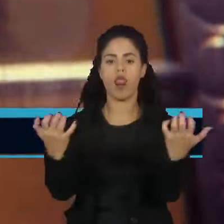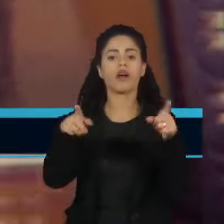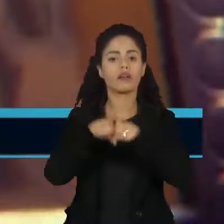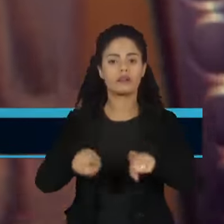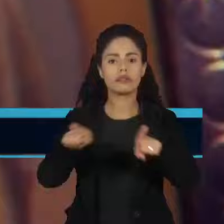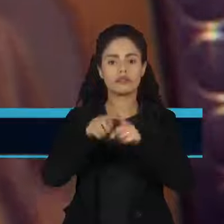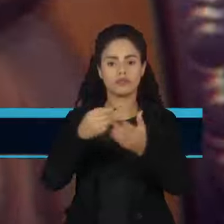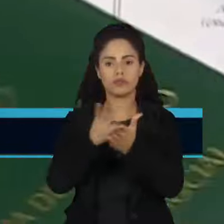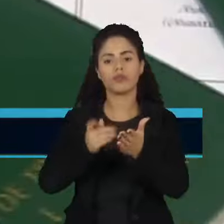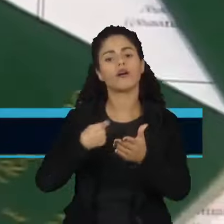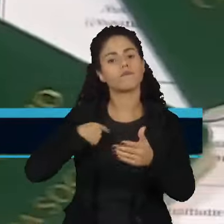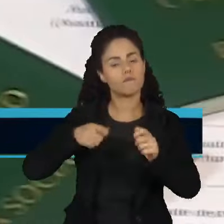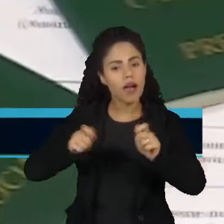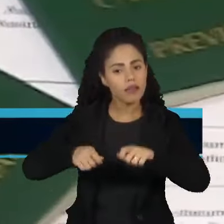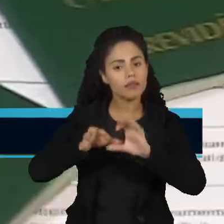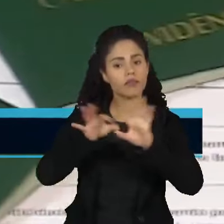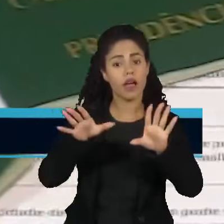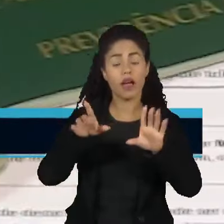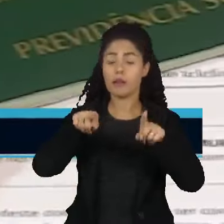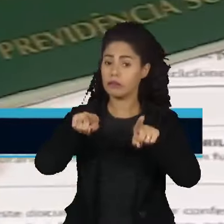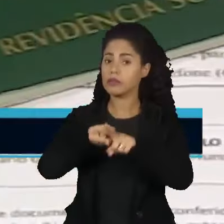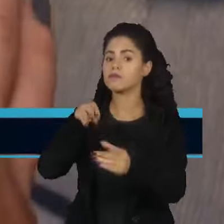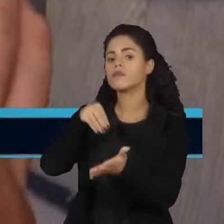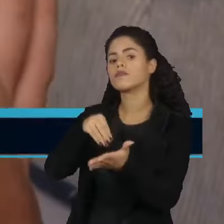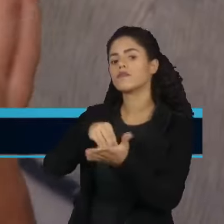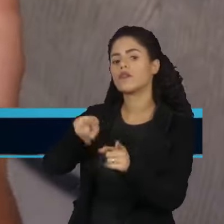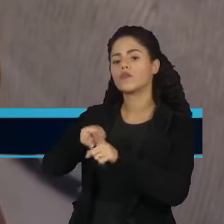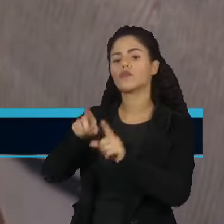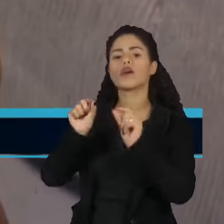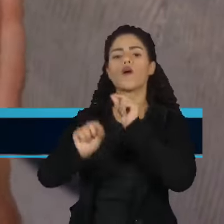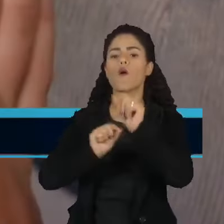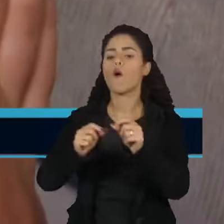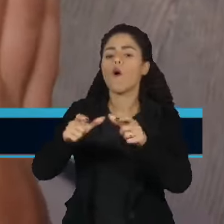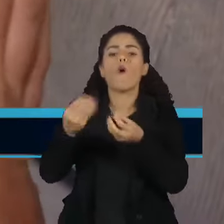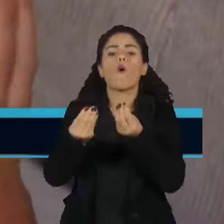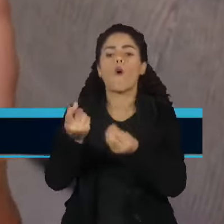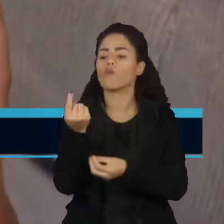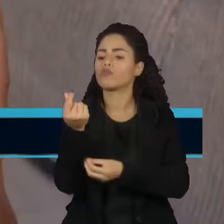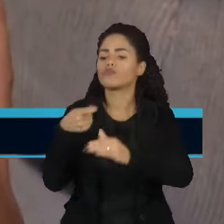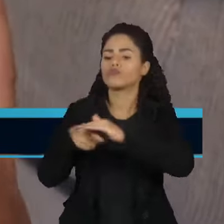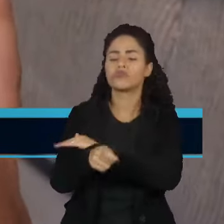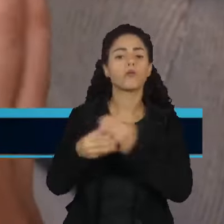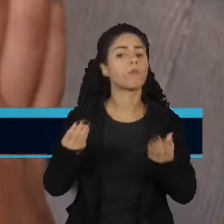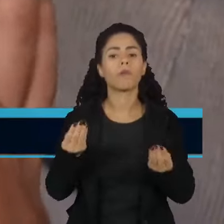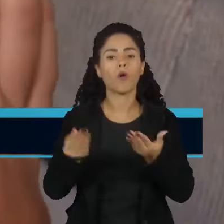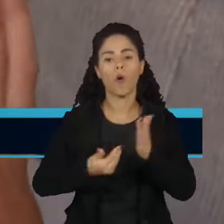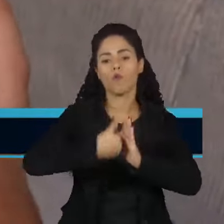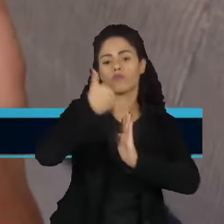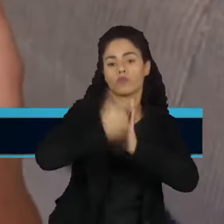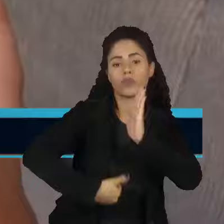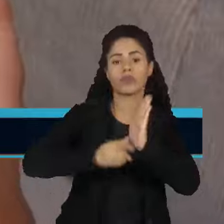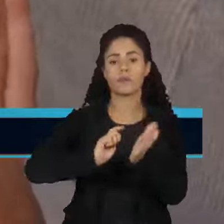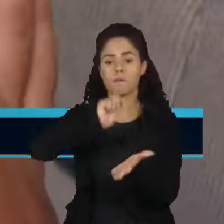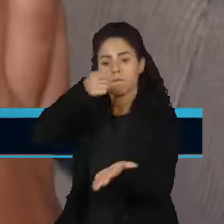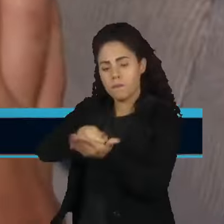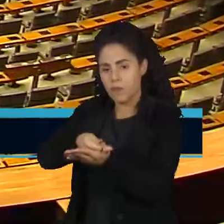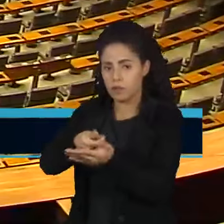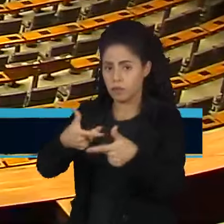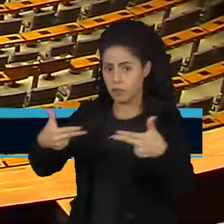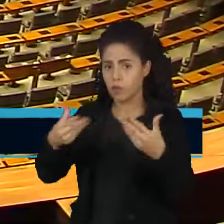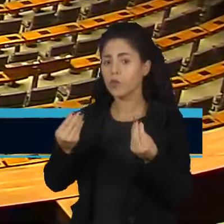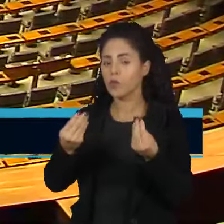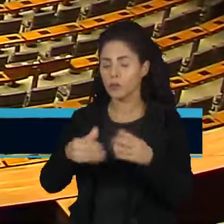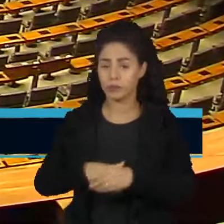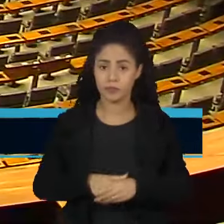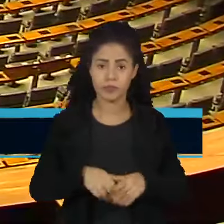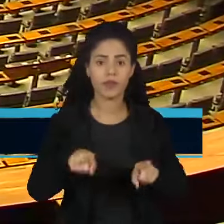do bicho no Brasil. E ainda falta indicar de onde vai sair o dinheiro para a desoneração da folha de pagamento.